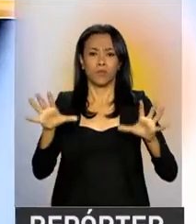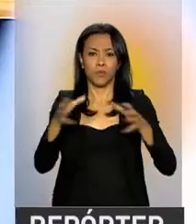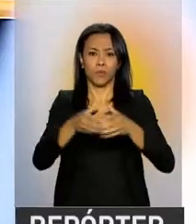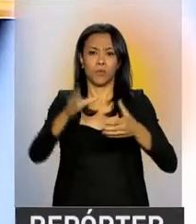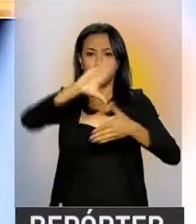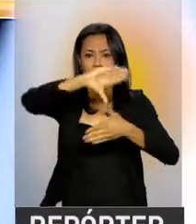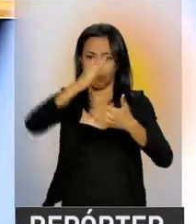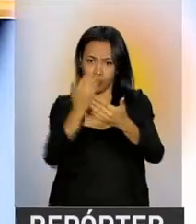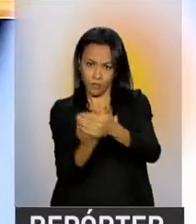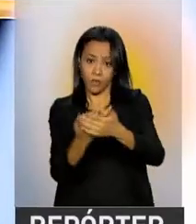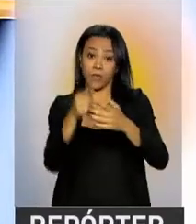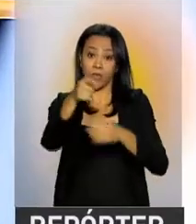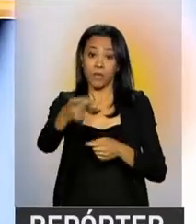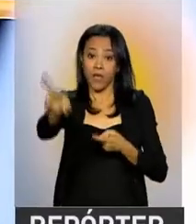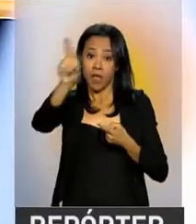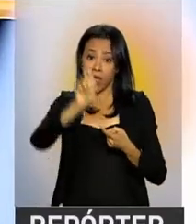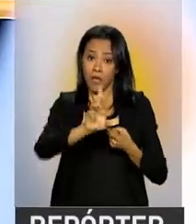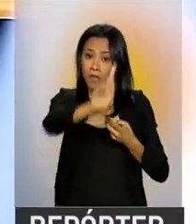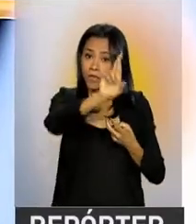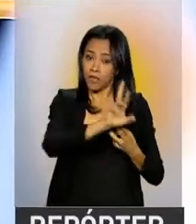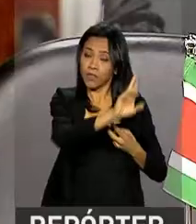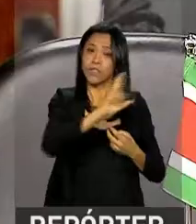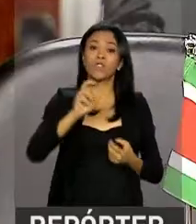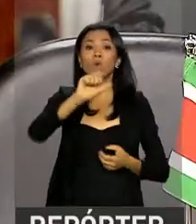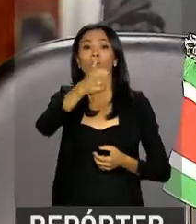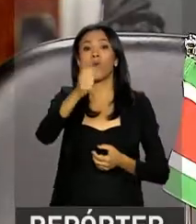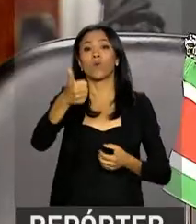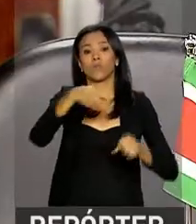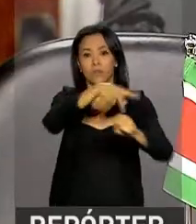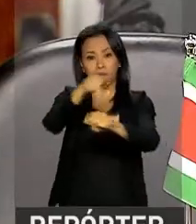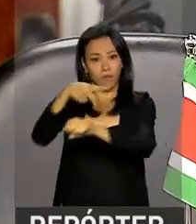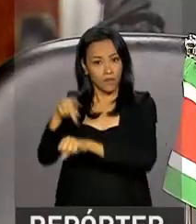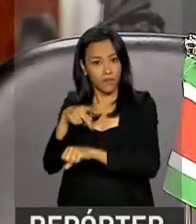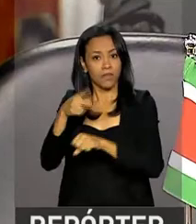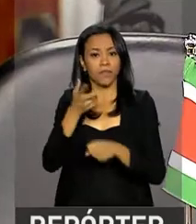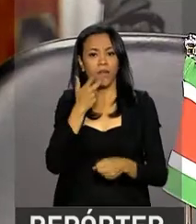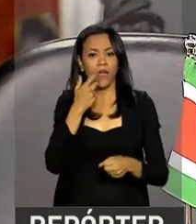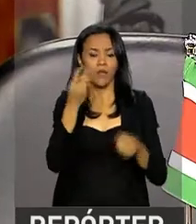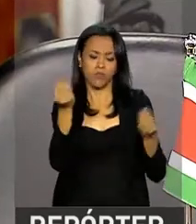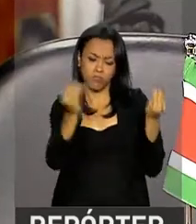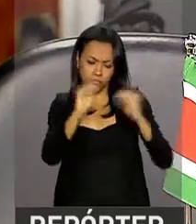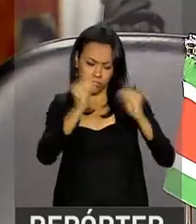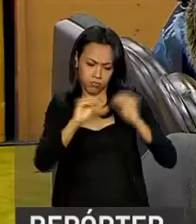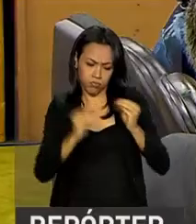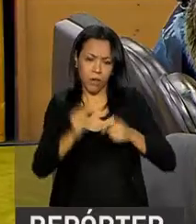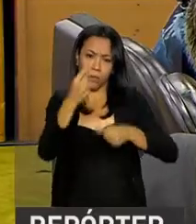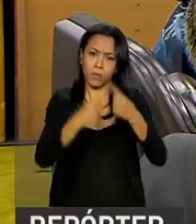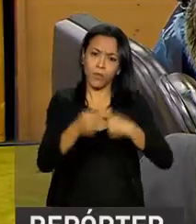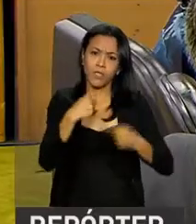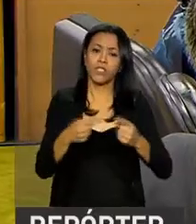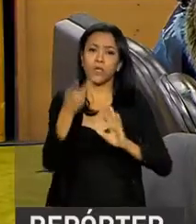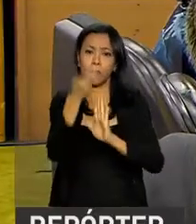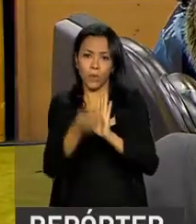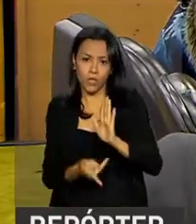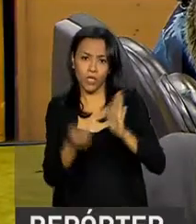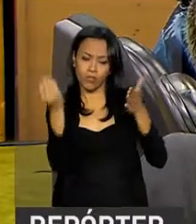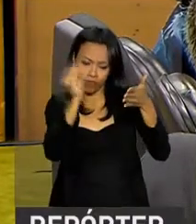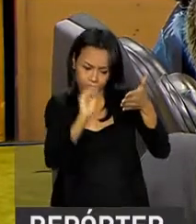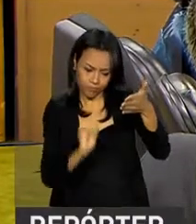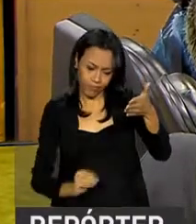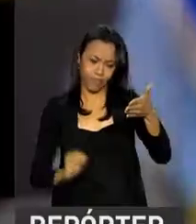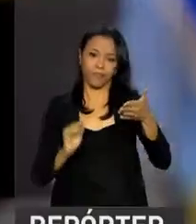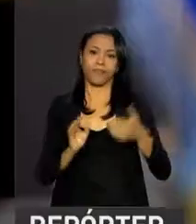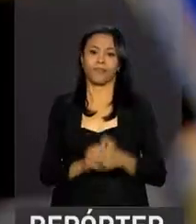da reunião os representantes dos 11 países referendaram políticas projetos e iniciativas articuladas nos encontros